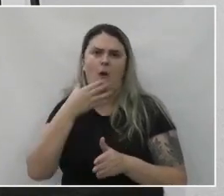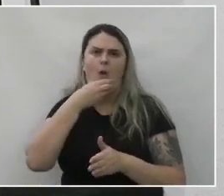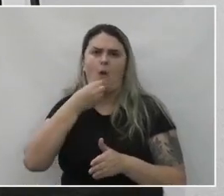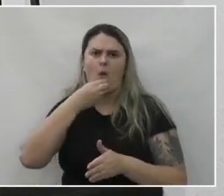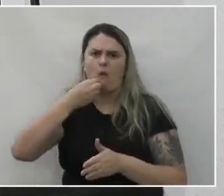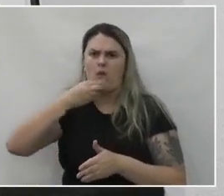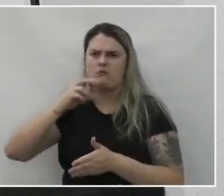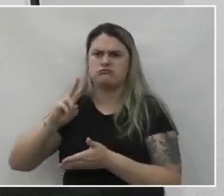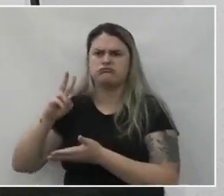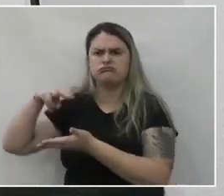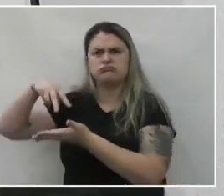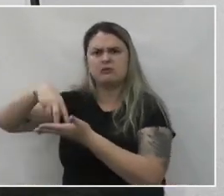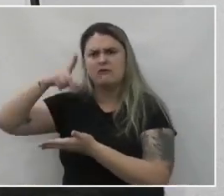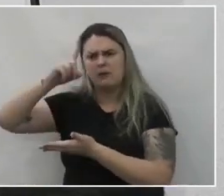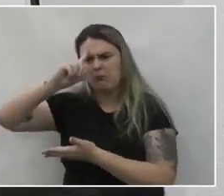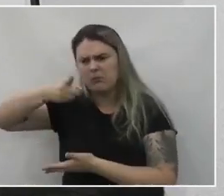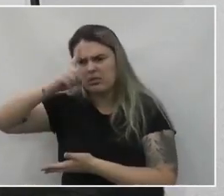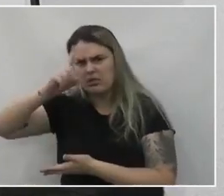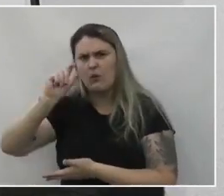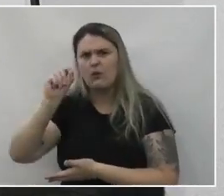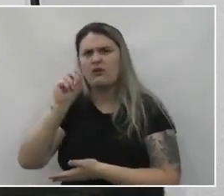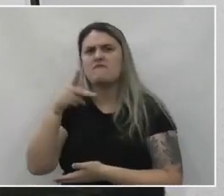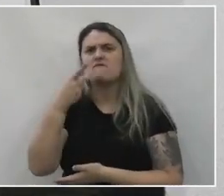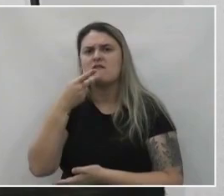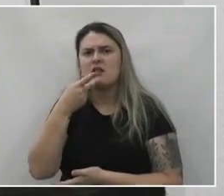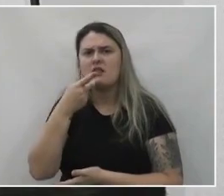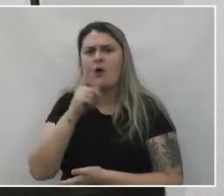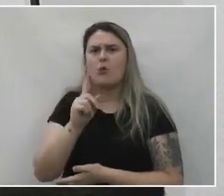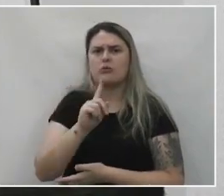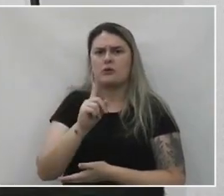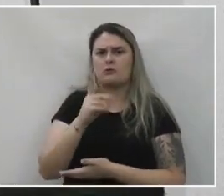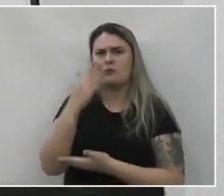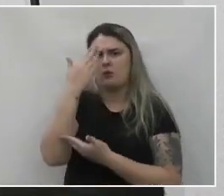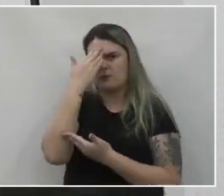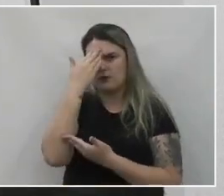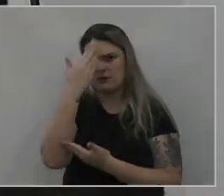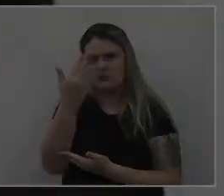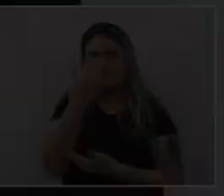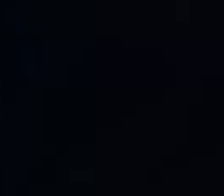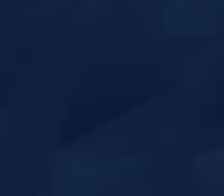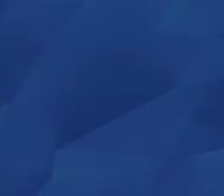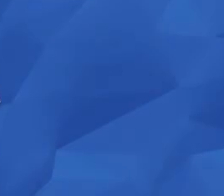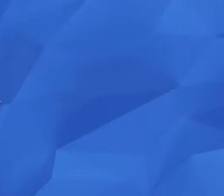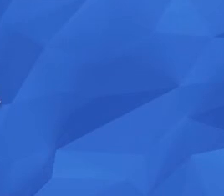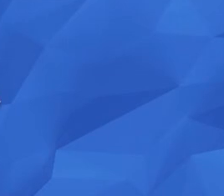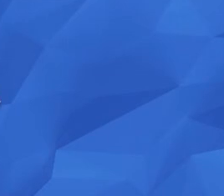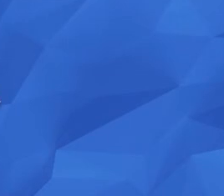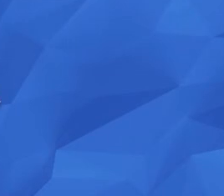ditar o que a gente deve ou não falar nessa Câmara. Obrigada e boa noite.